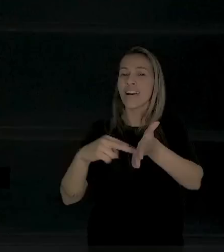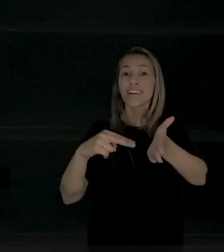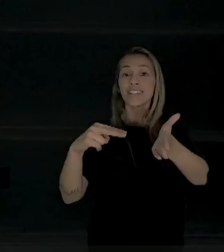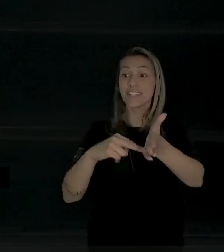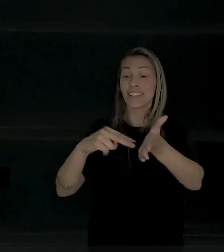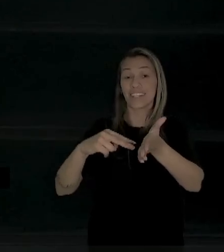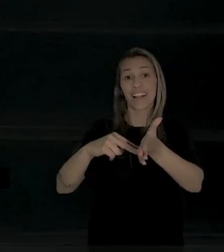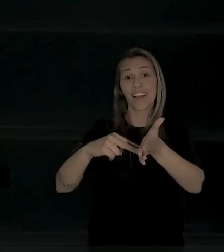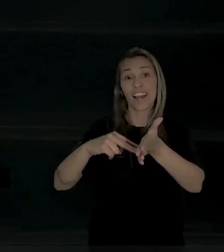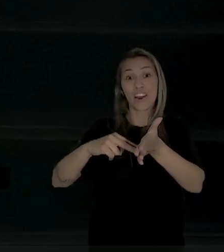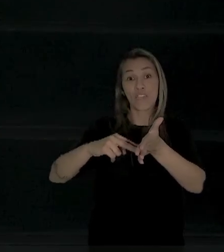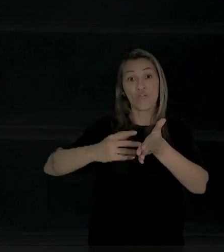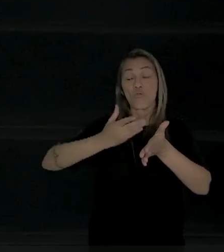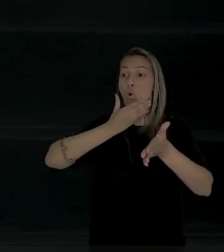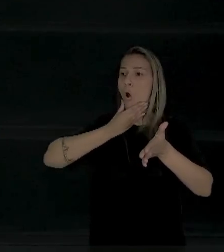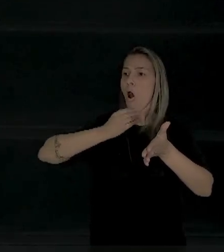Deus,